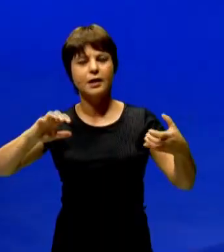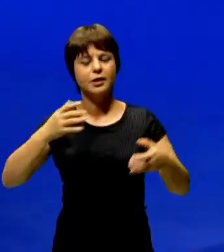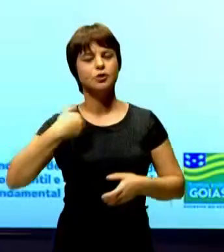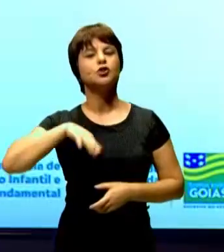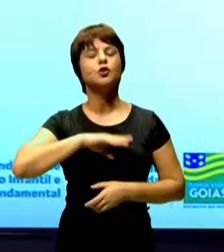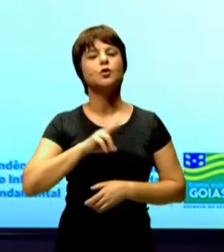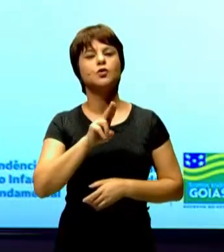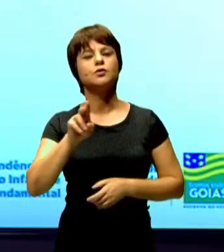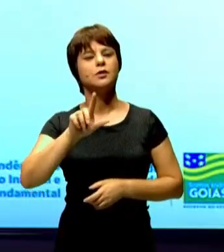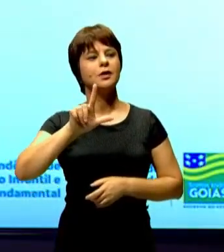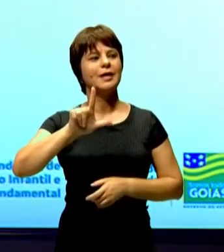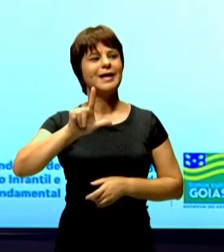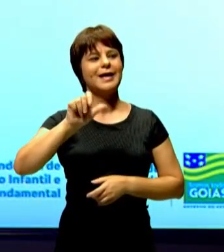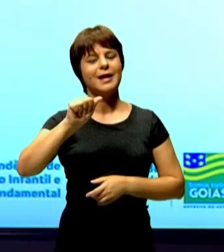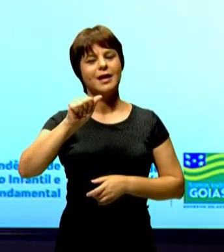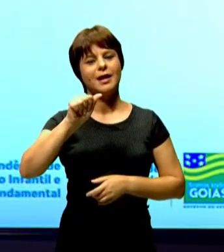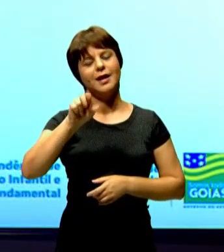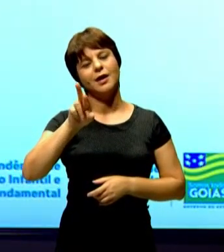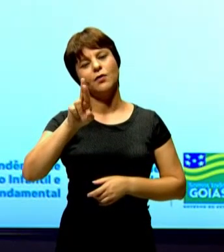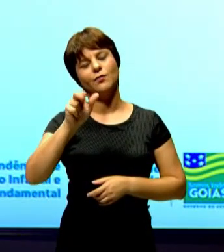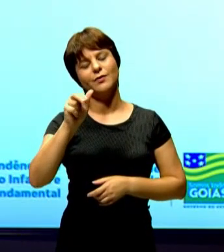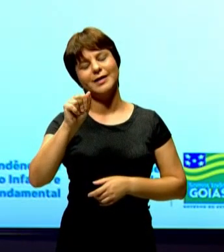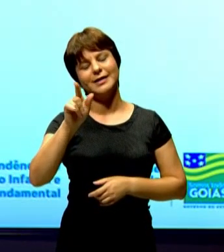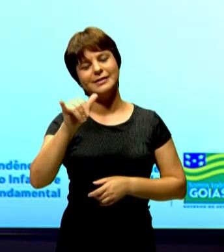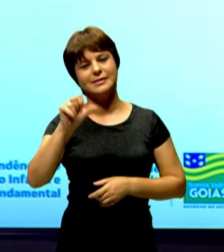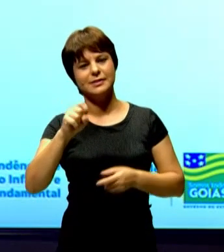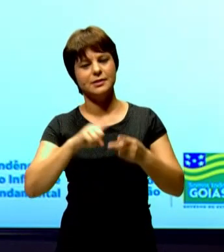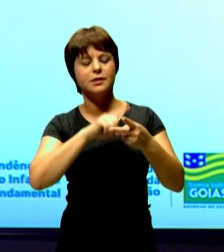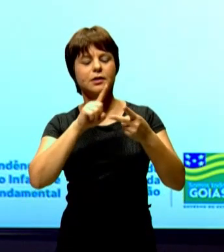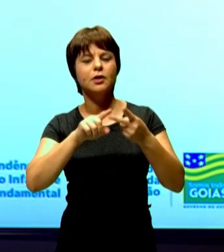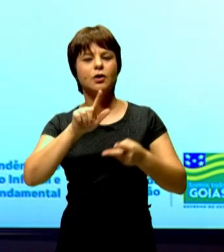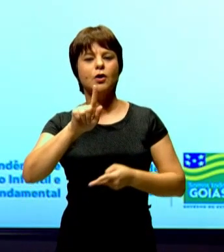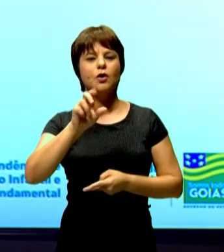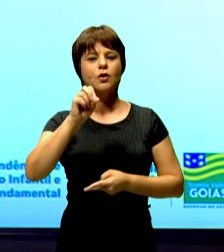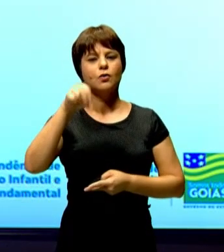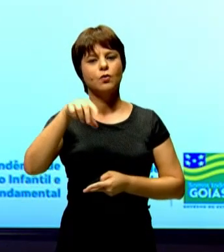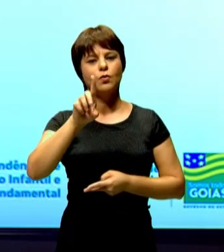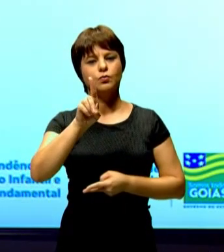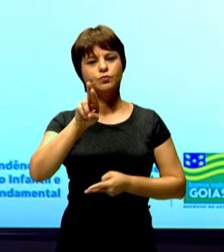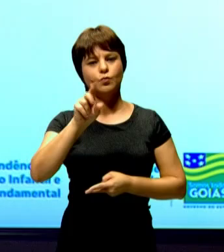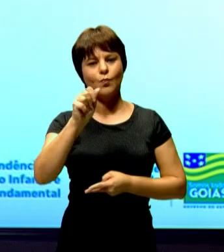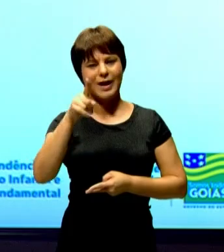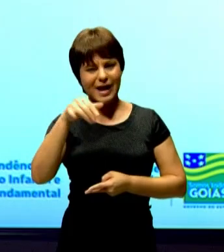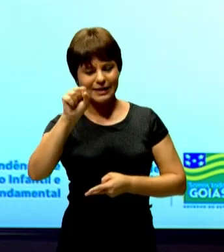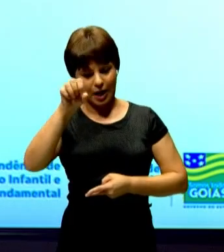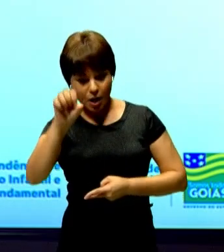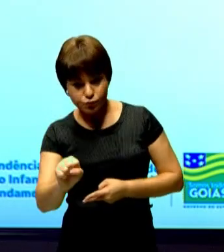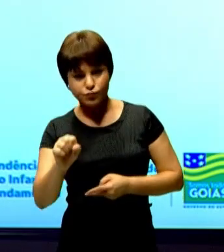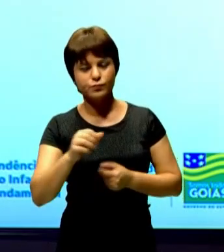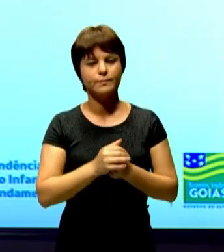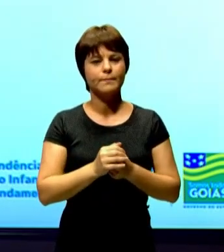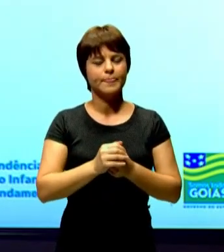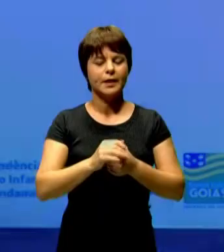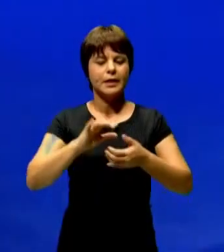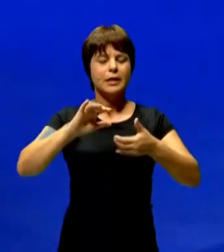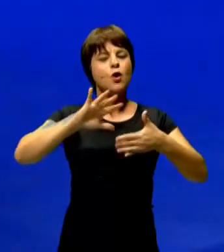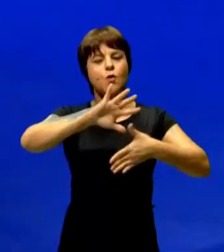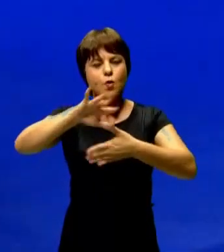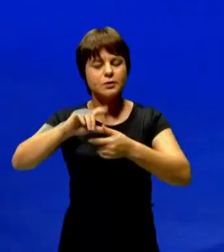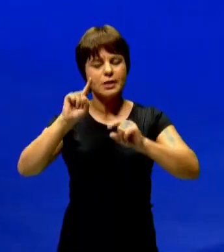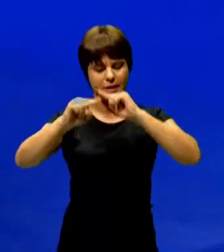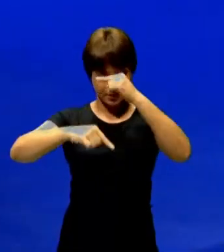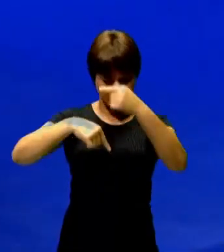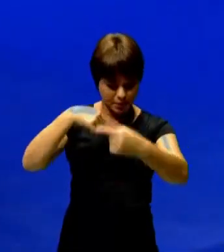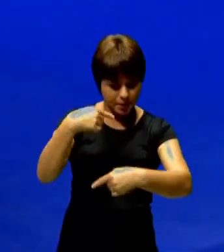vamos chamar de Laurásia, mais ao norte, e Gondwana, mais ao sul. Esses continentes, depois, com o passar